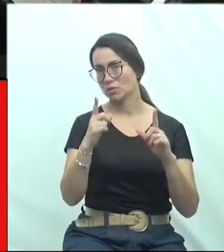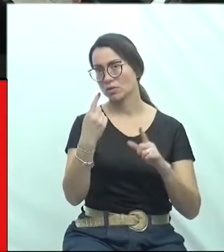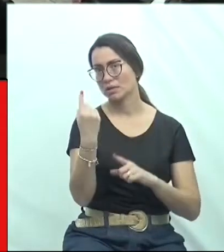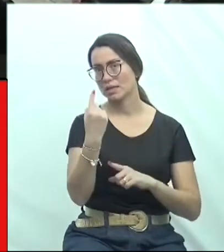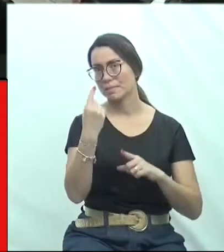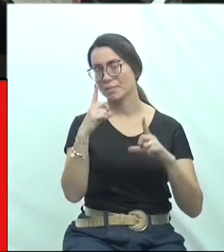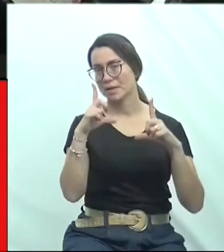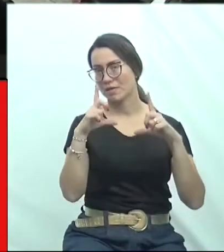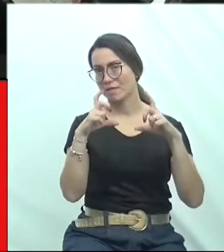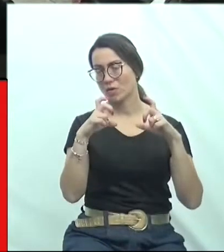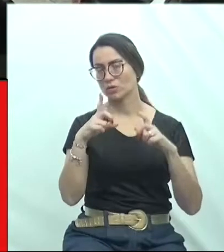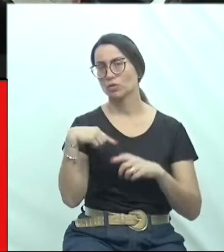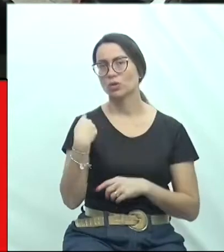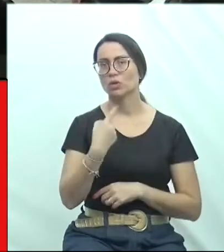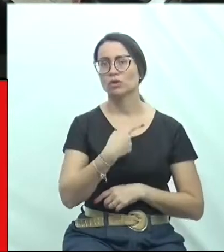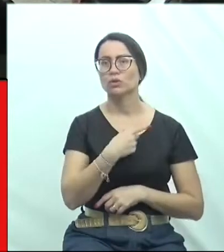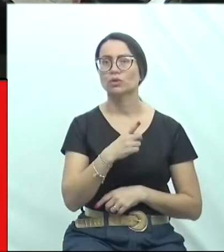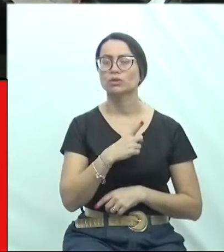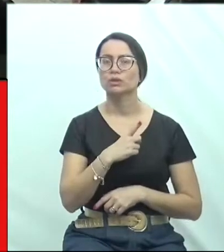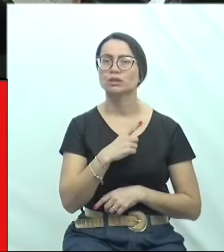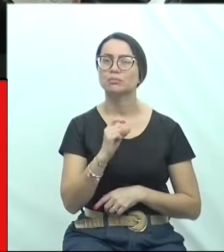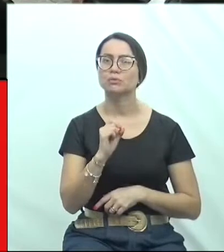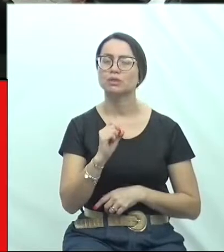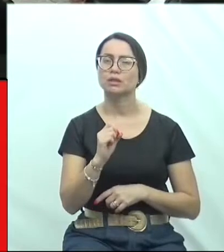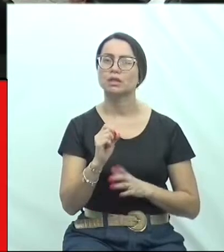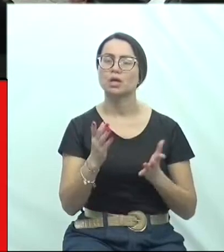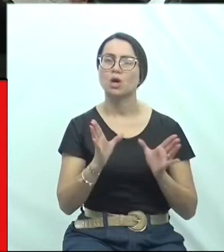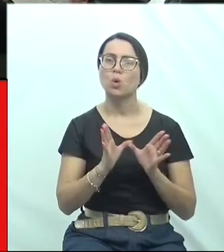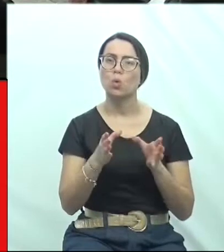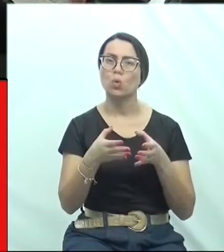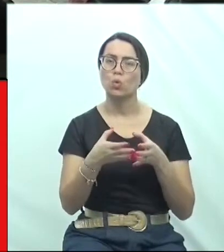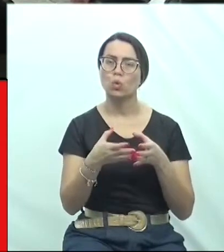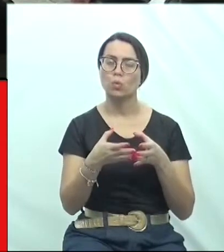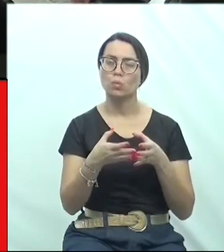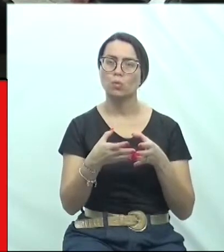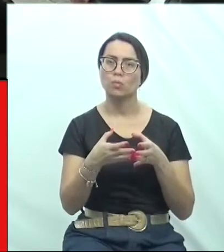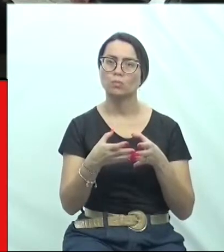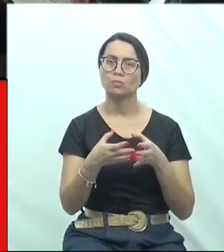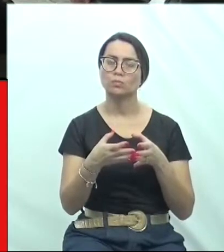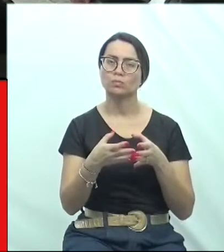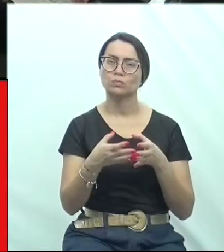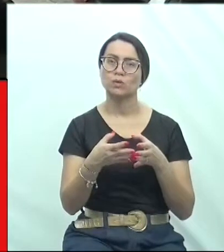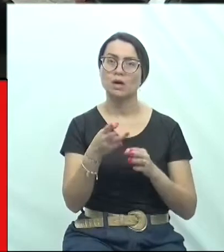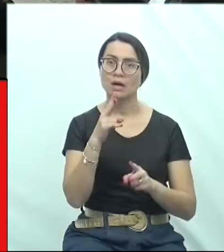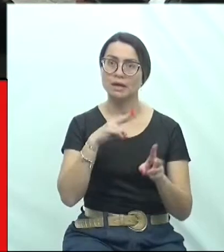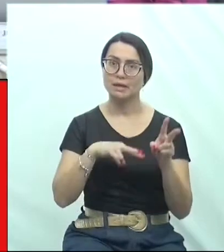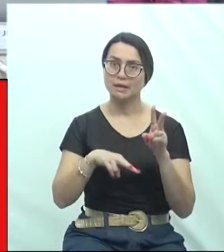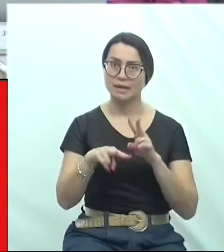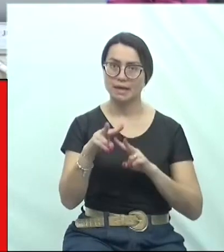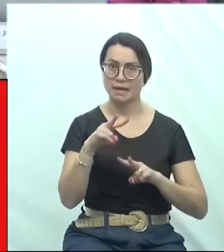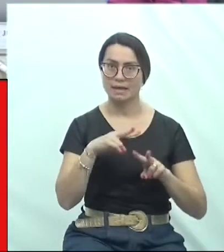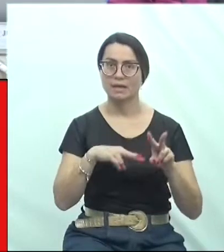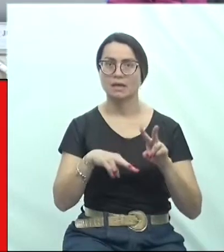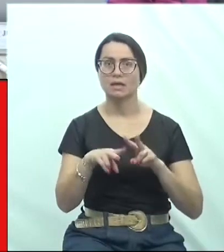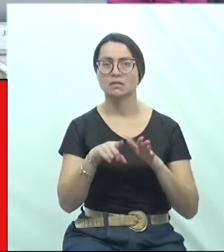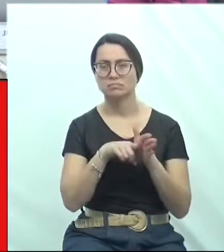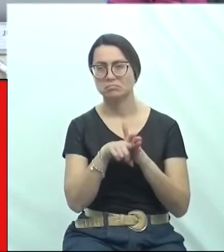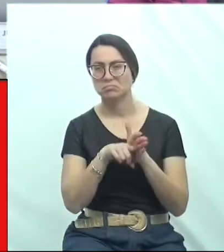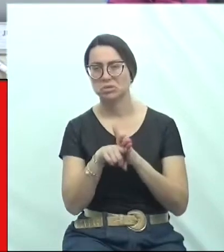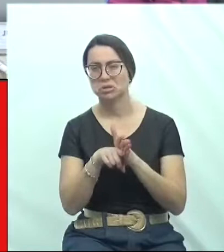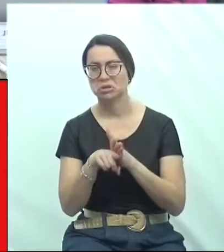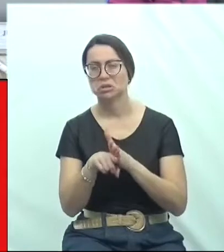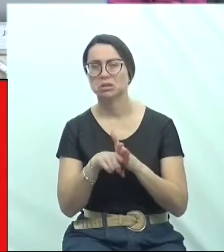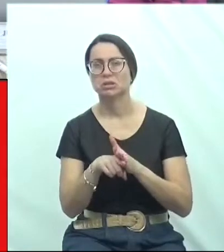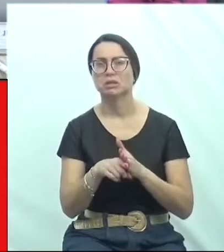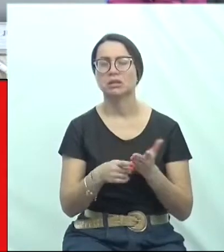nós temos um corpo técnico que faz análise das regiões mais elevadas, que é onde acumula, tem